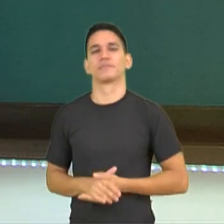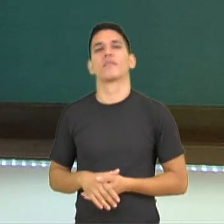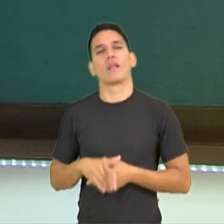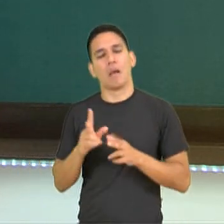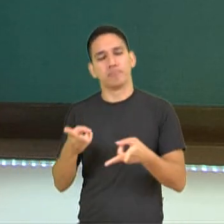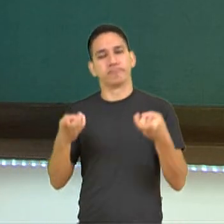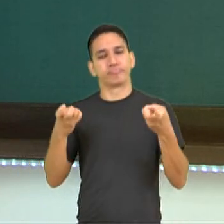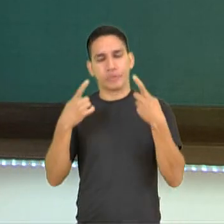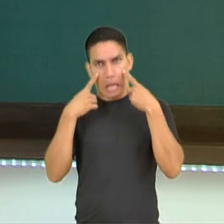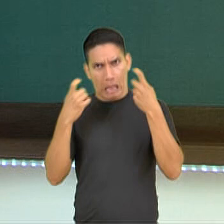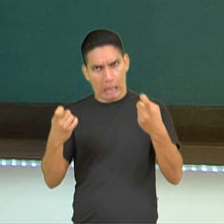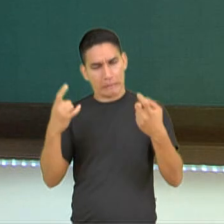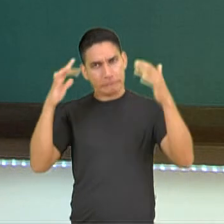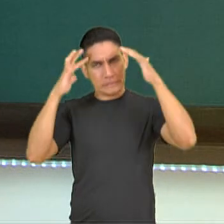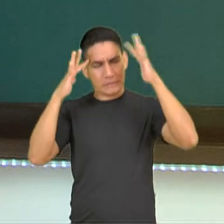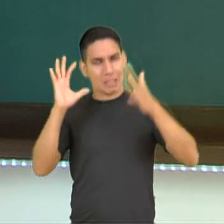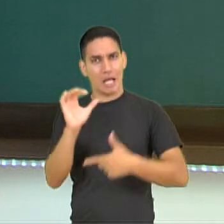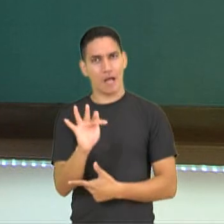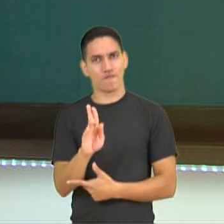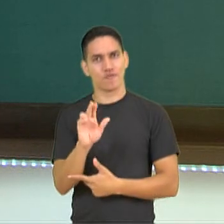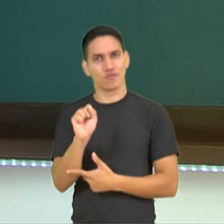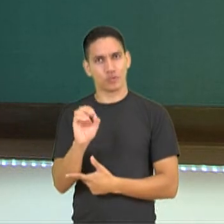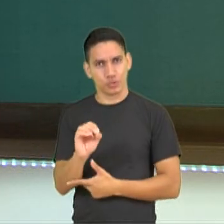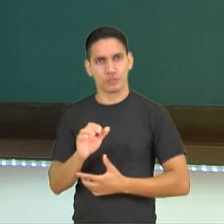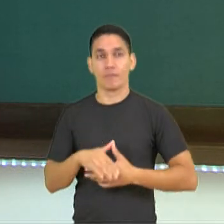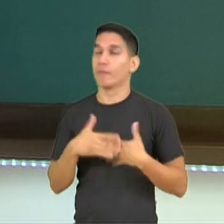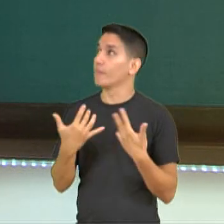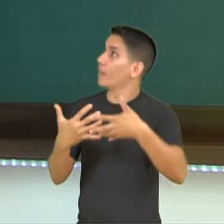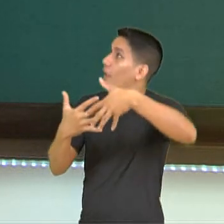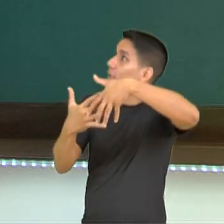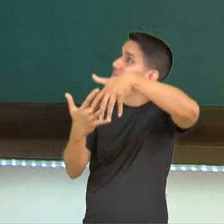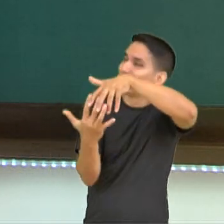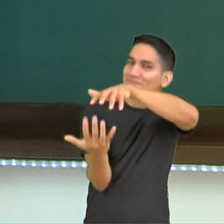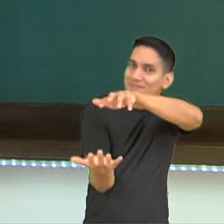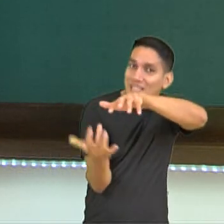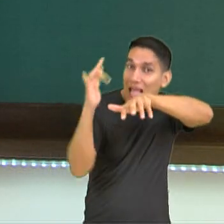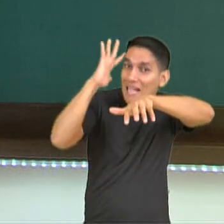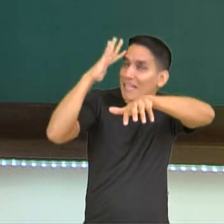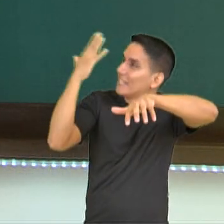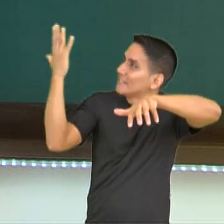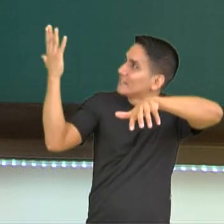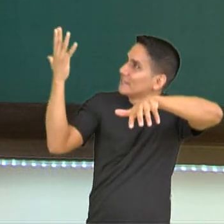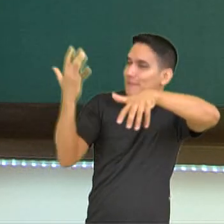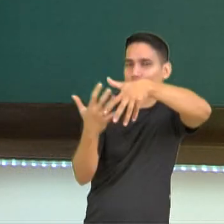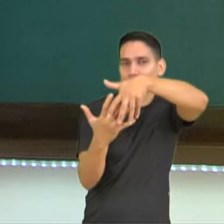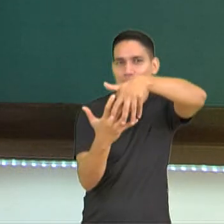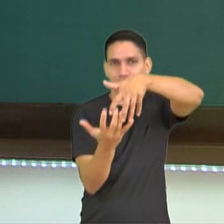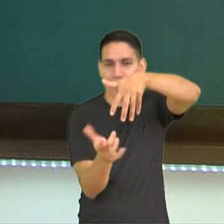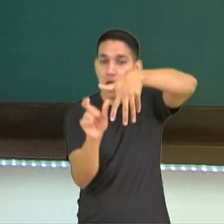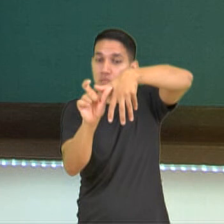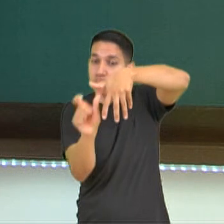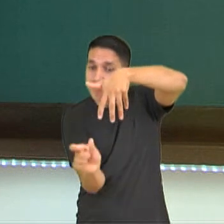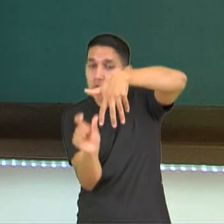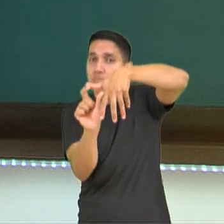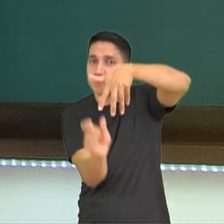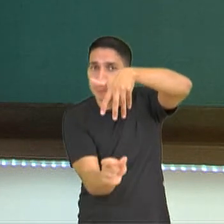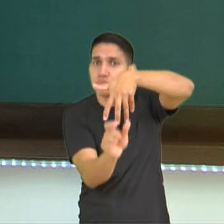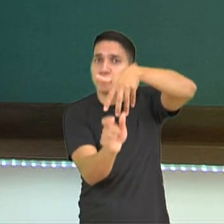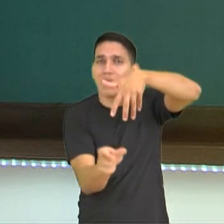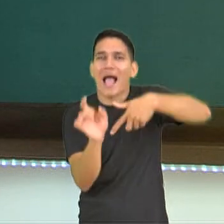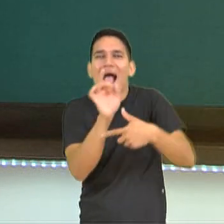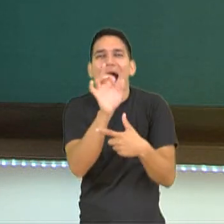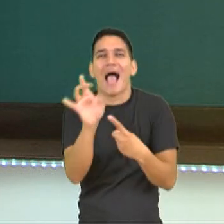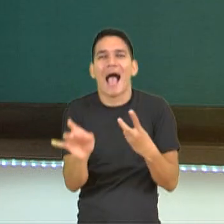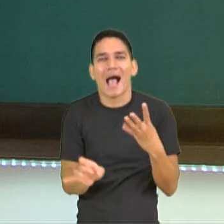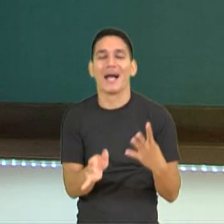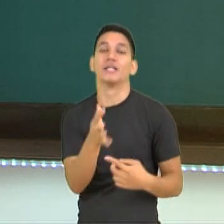fusos horários, certo? E aí nós temos um mapa ali que mostra essa ideia da distribuição das horas. Cada cor